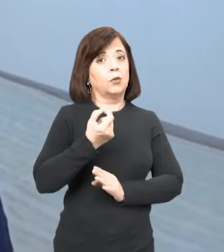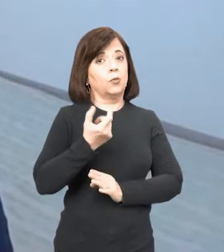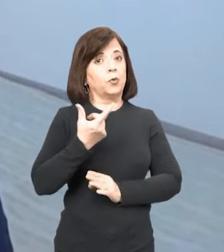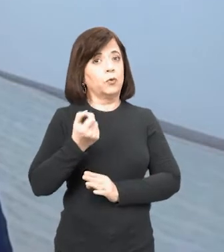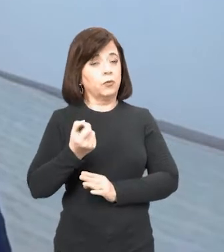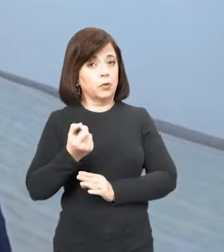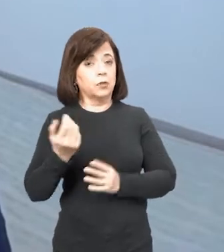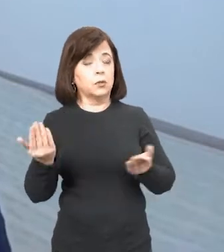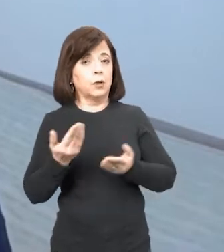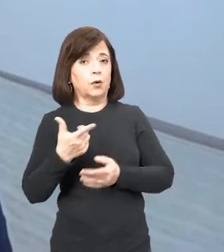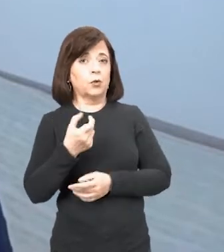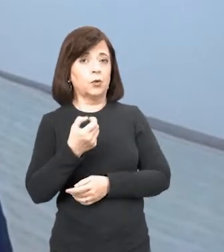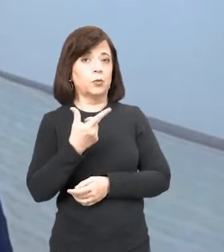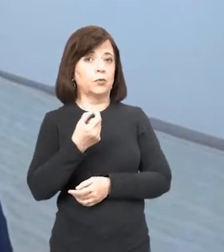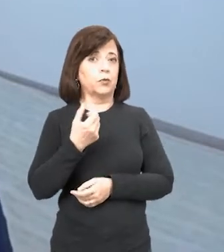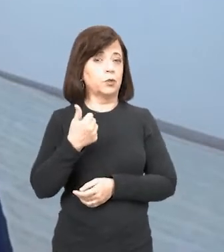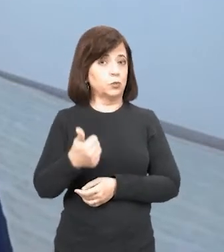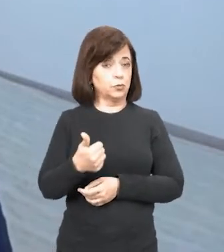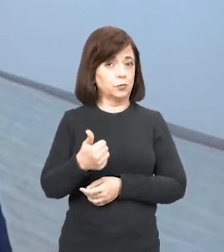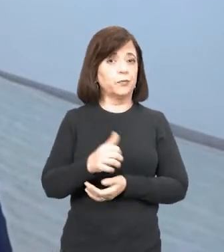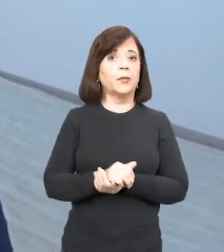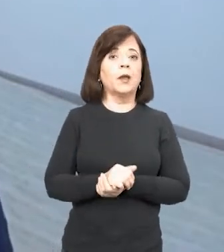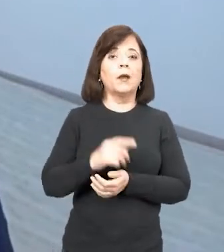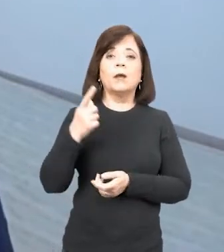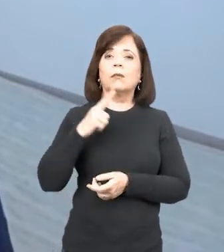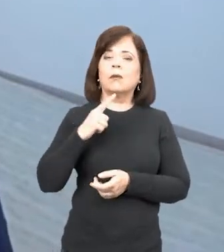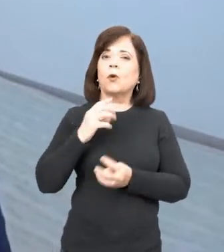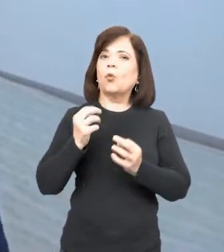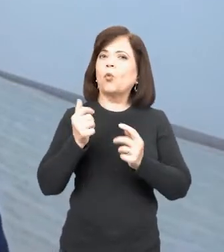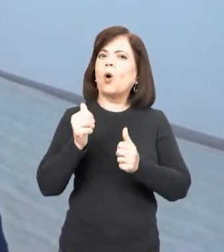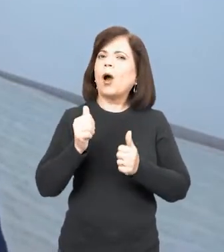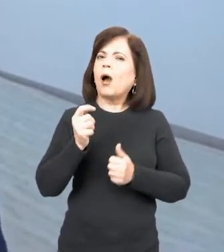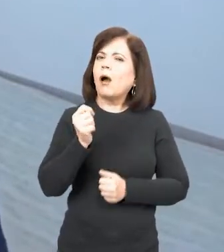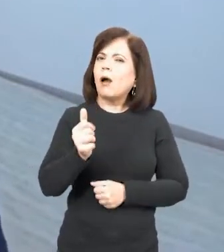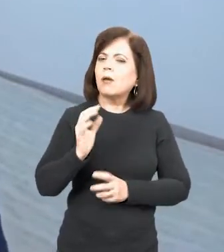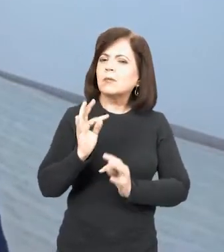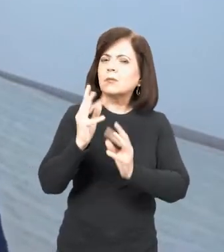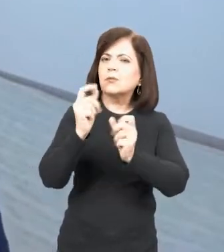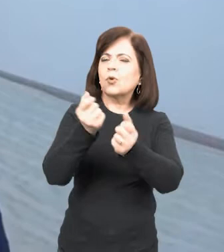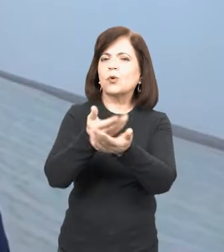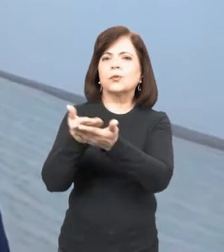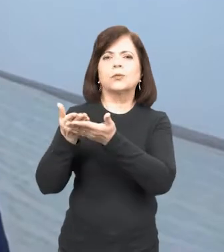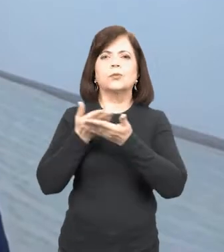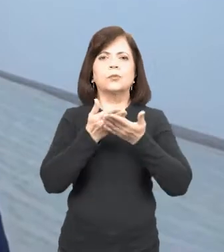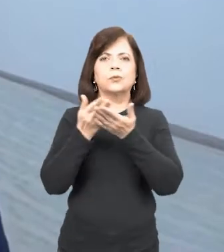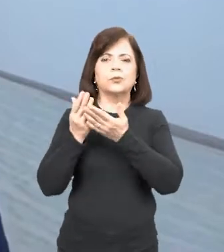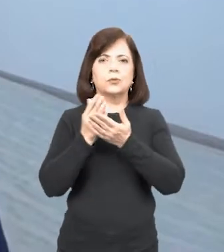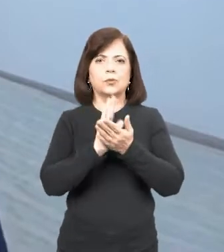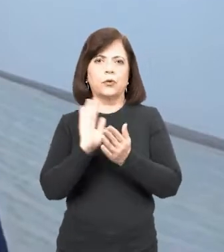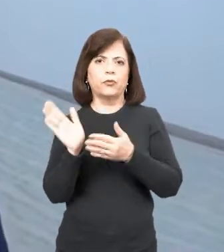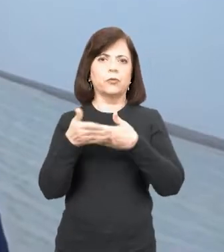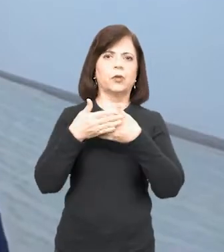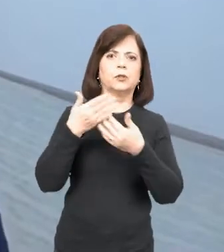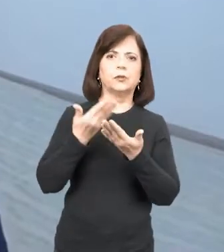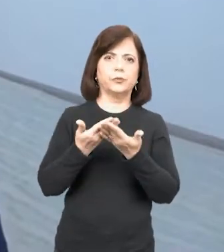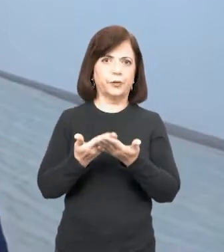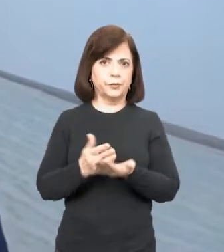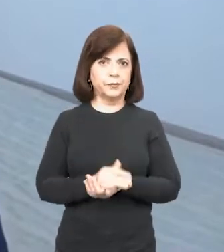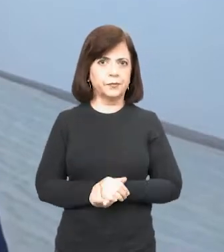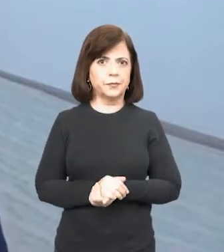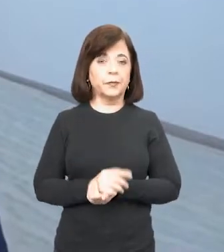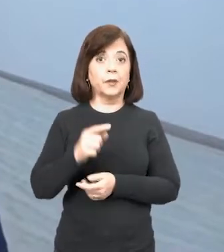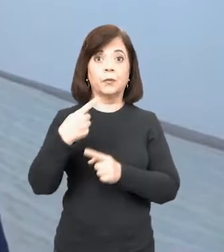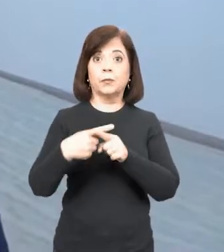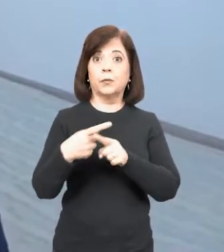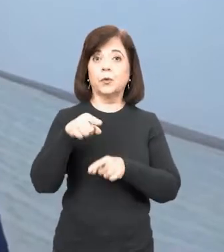agora 2021 com quase a totalidade das suas atividades presenciais suspensas. E esse processo de retomada ele é